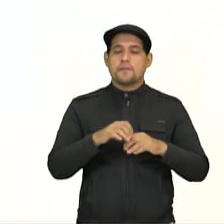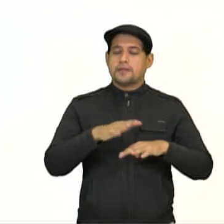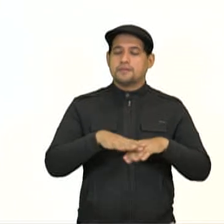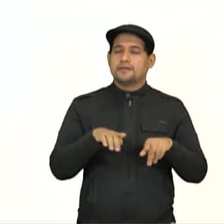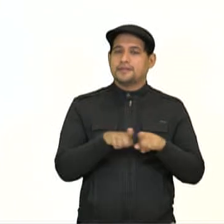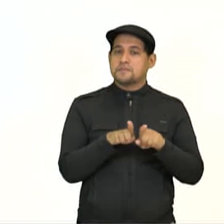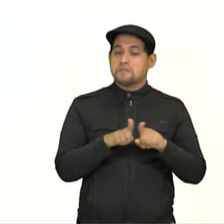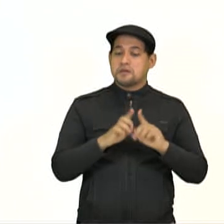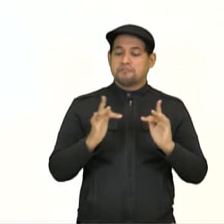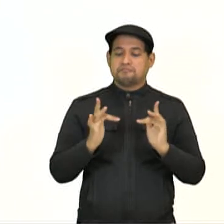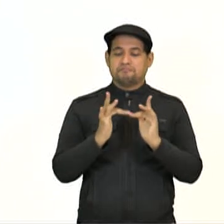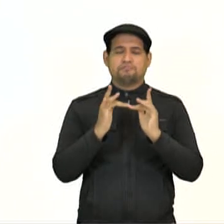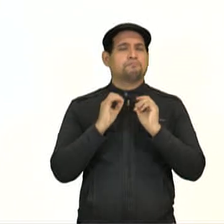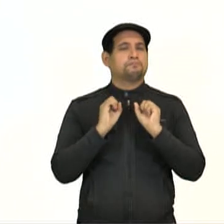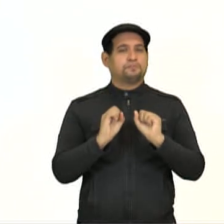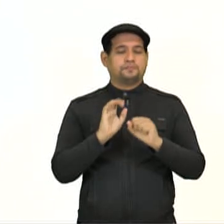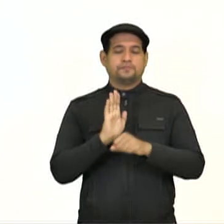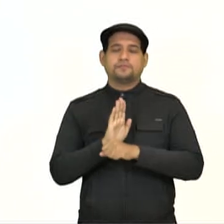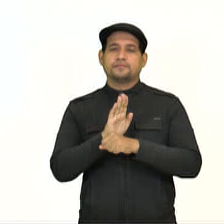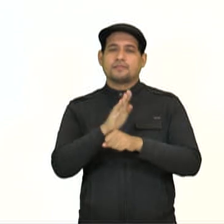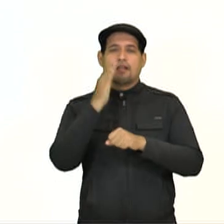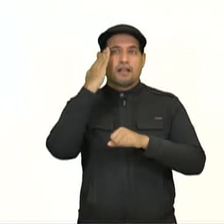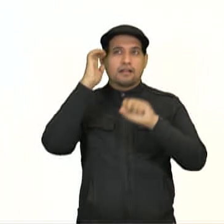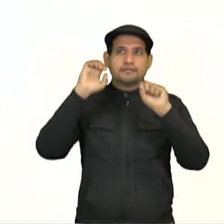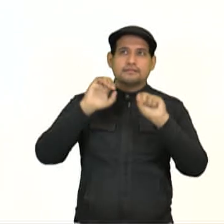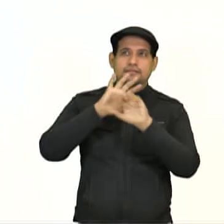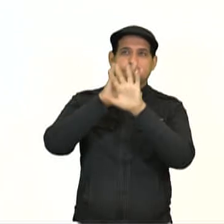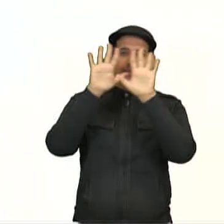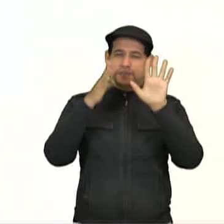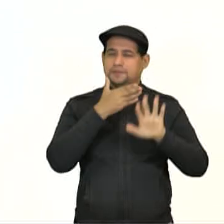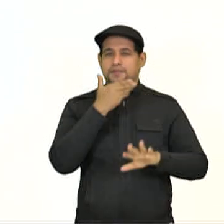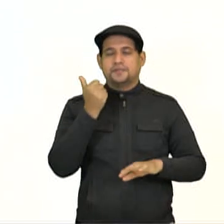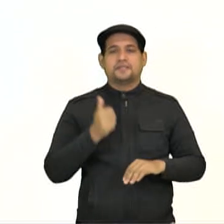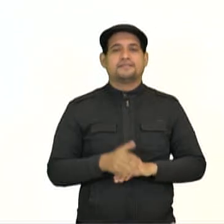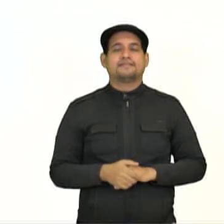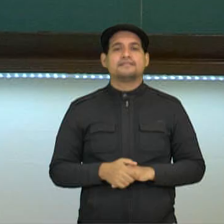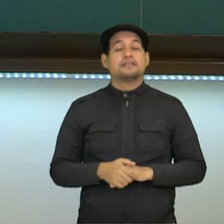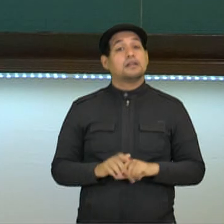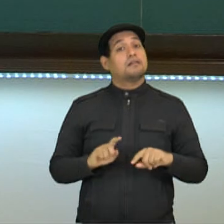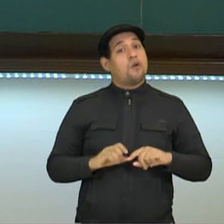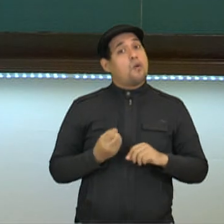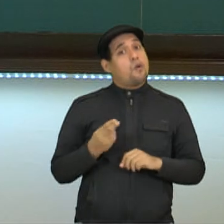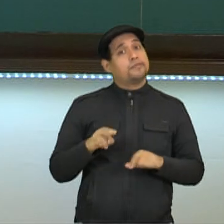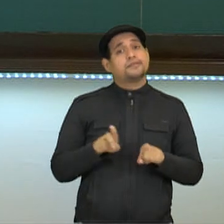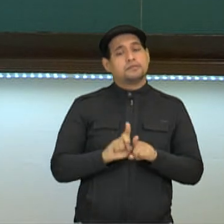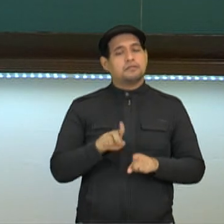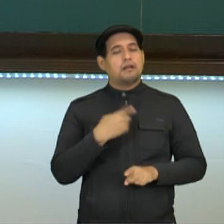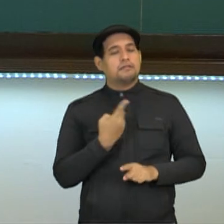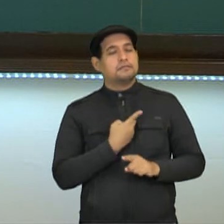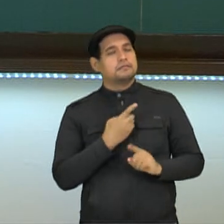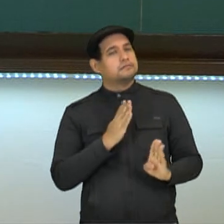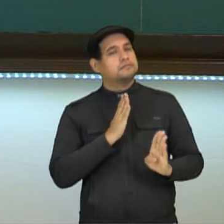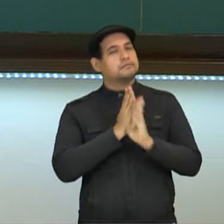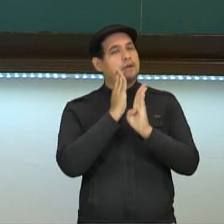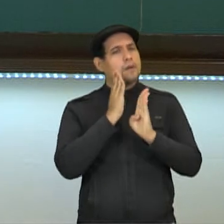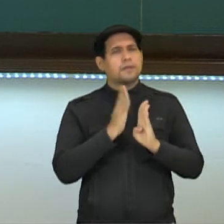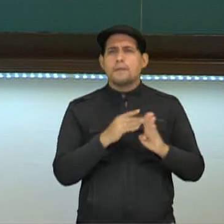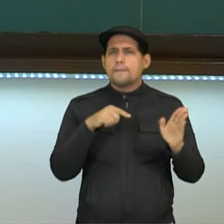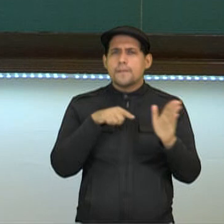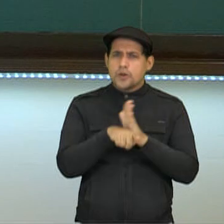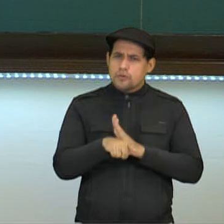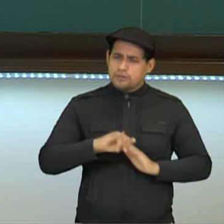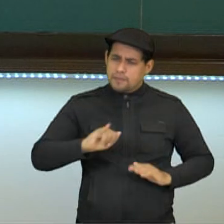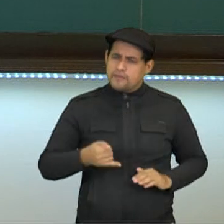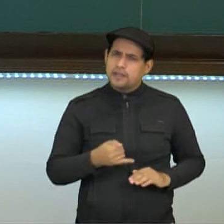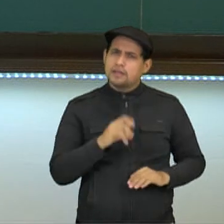matemática também vai poder ajudá-lo a entender melhor essa questão. E quem sabe, até a gente descobrir, né? Pergunta lá para o